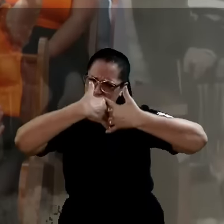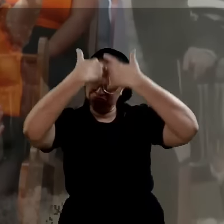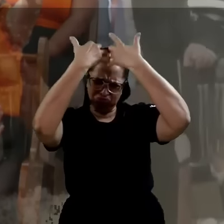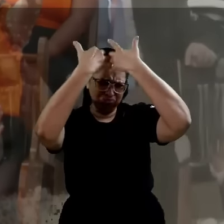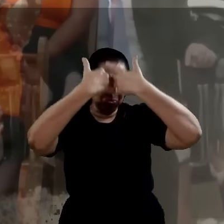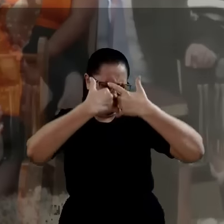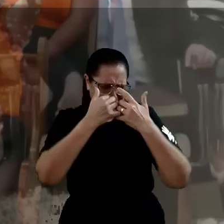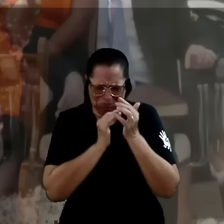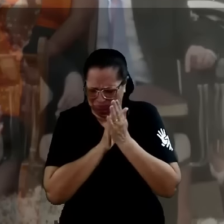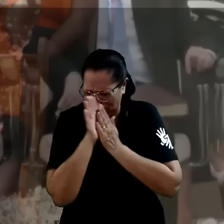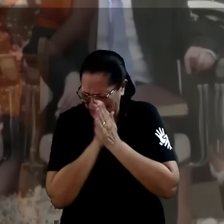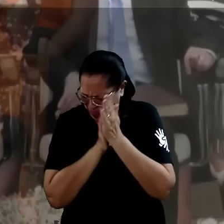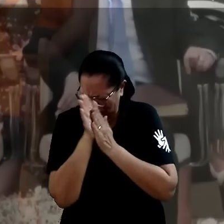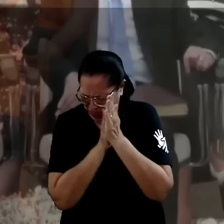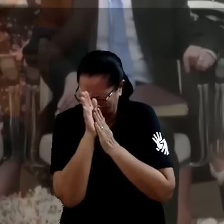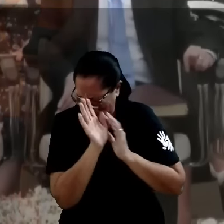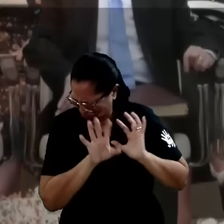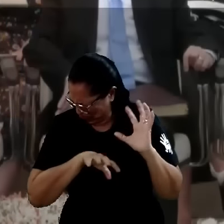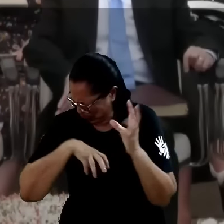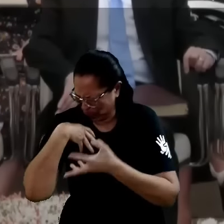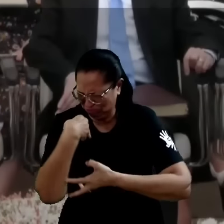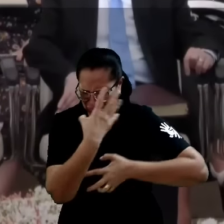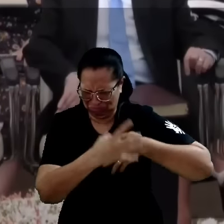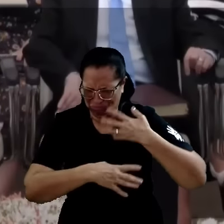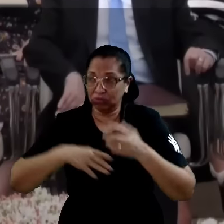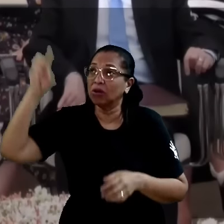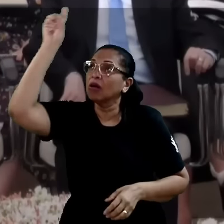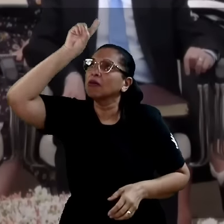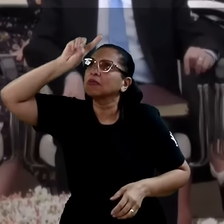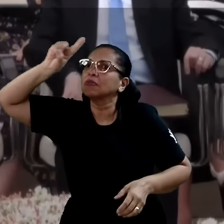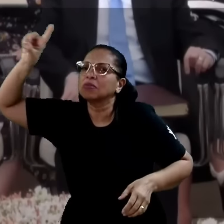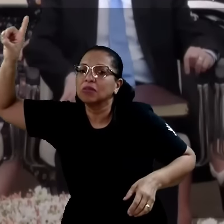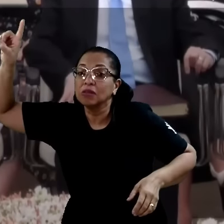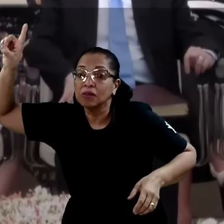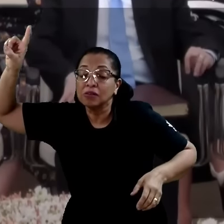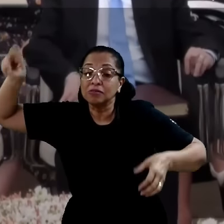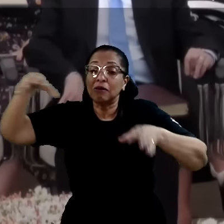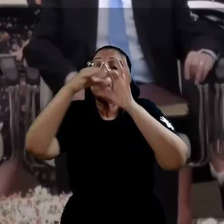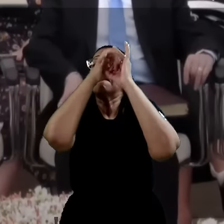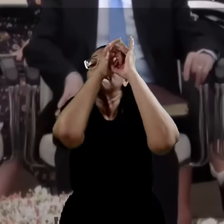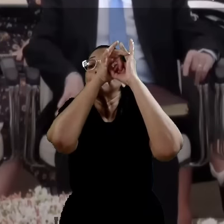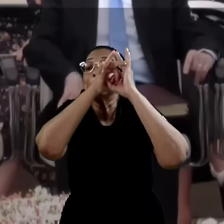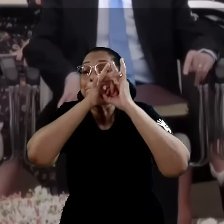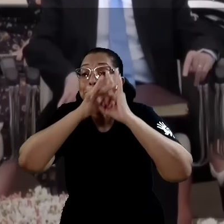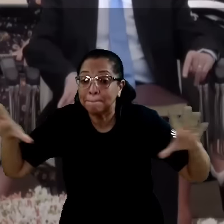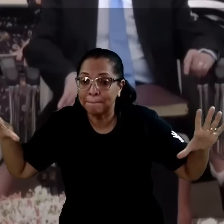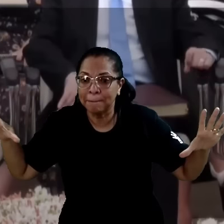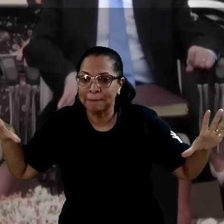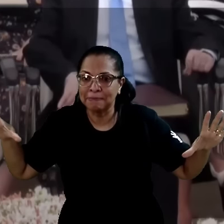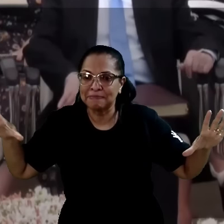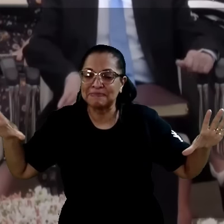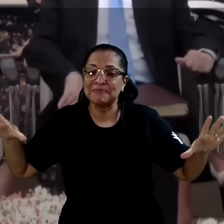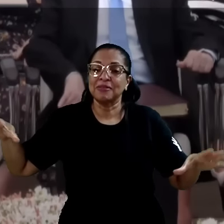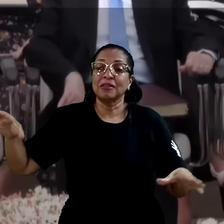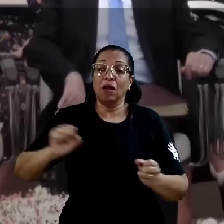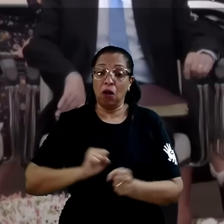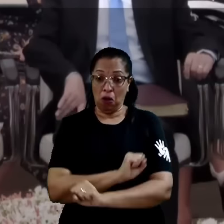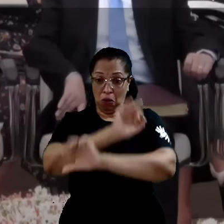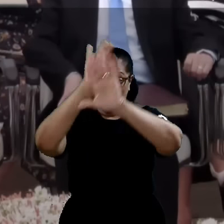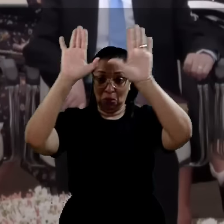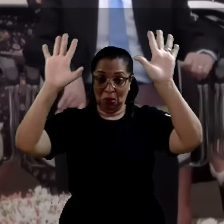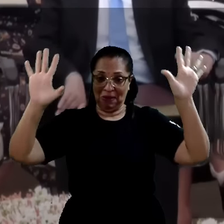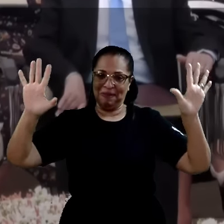grande grande grande será a paz de nosso cilho se você tem Glória dê